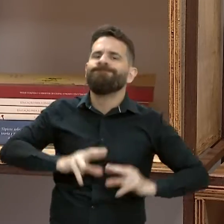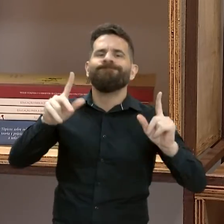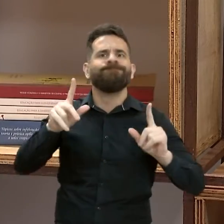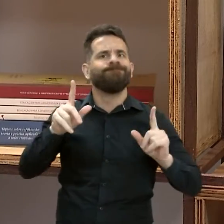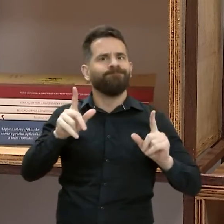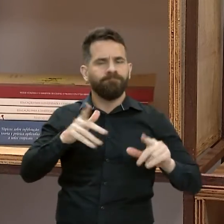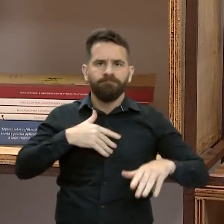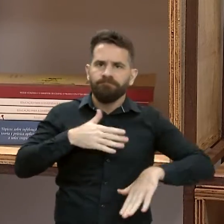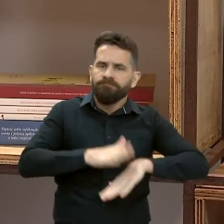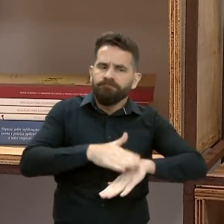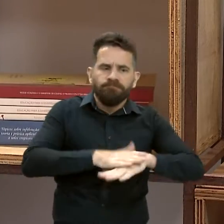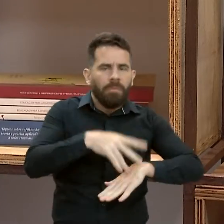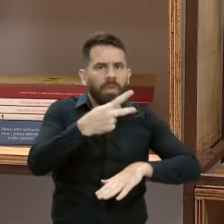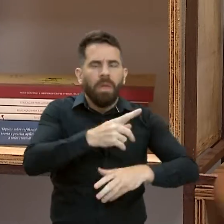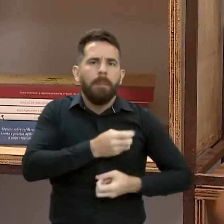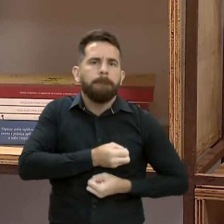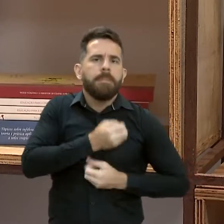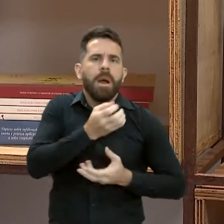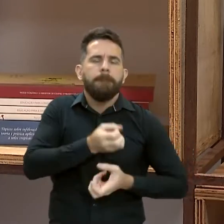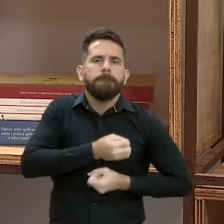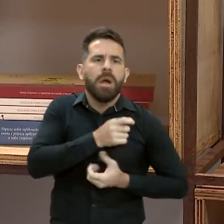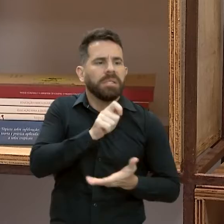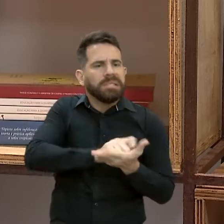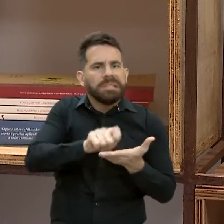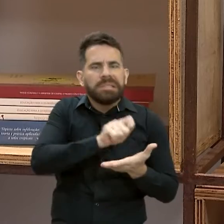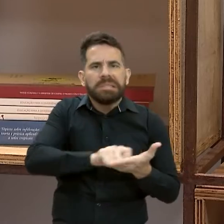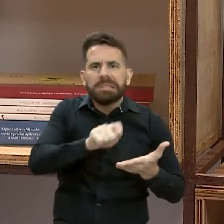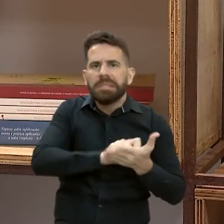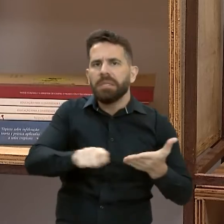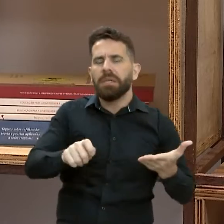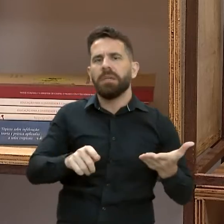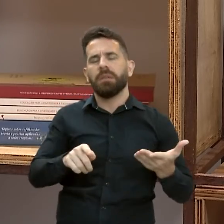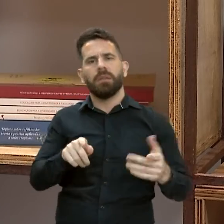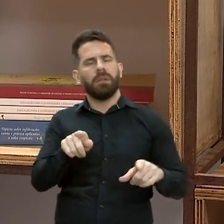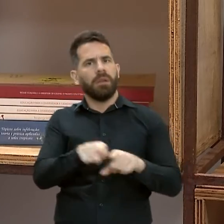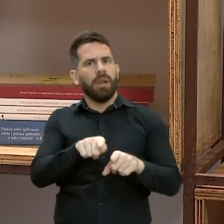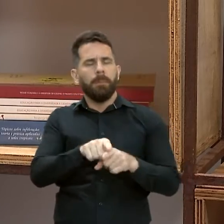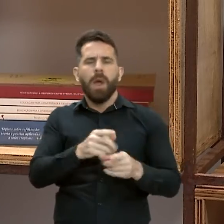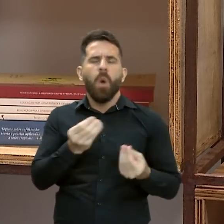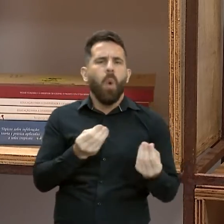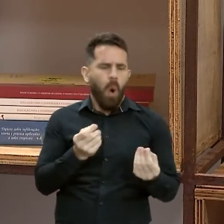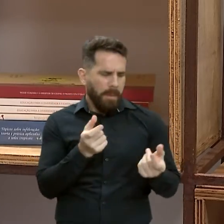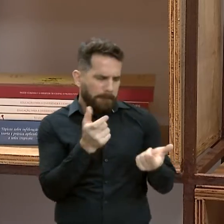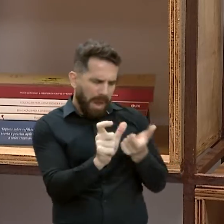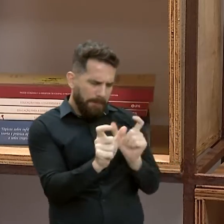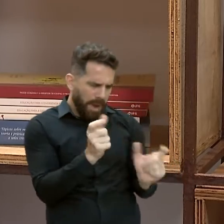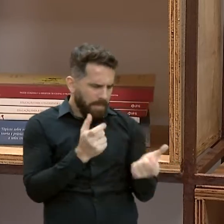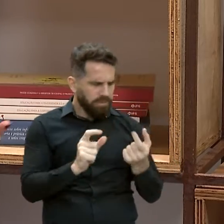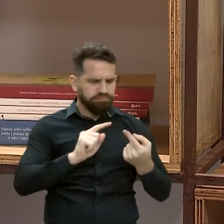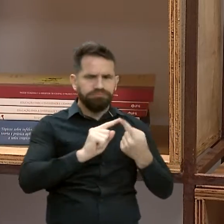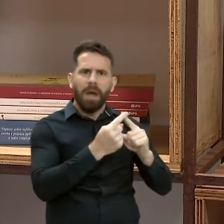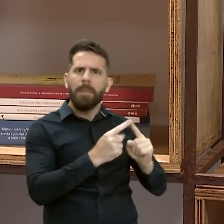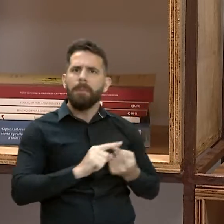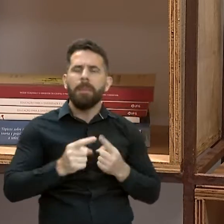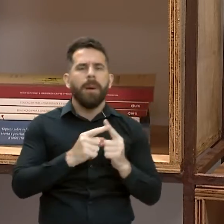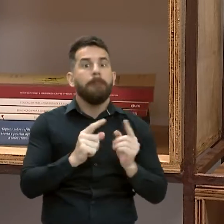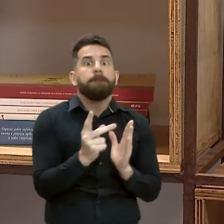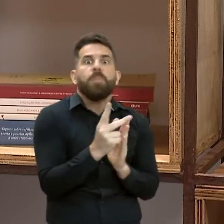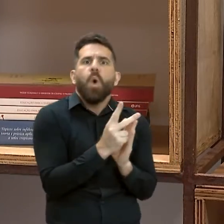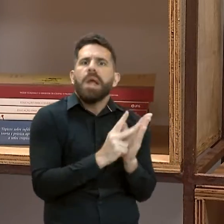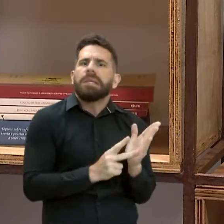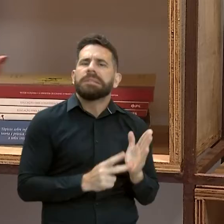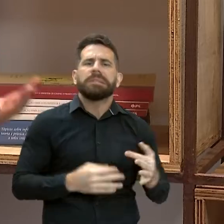escrita, na forma de trazer a palavra poética. Drummond diz que ela é estado de poesia,